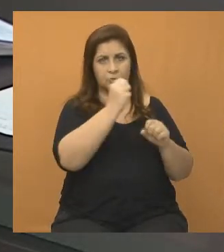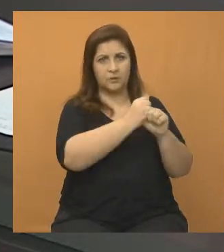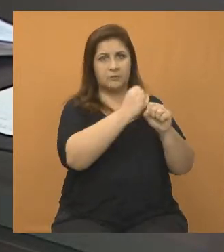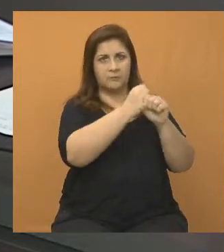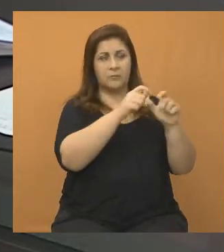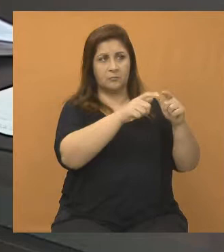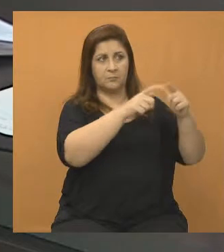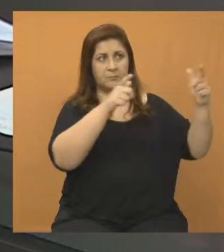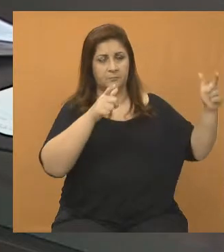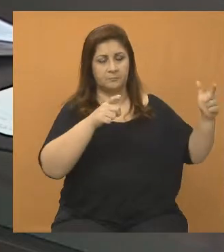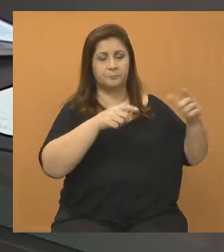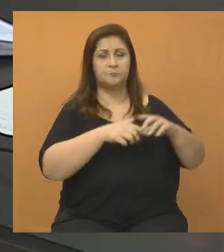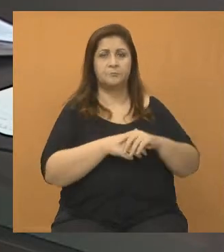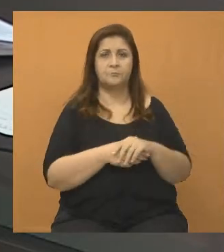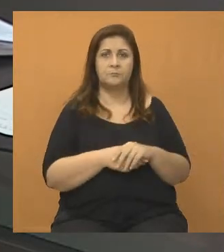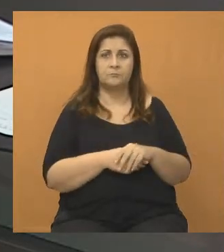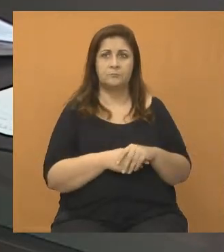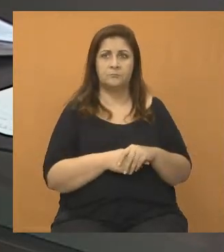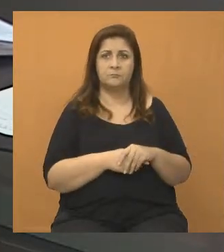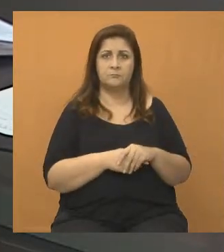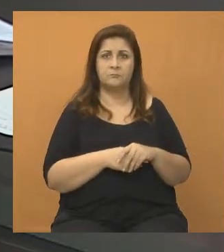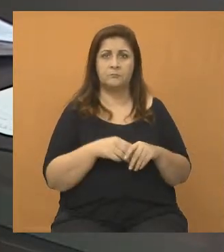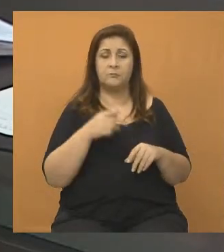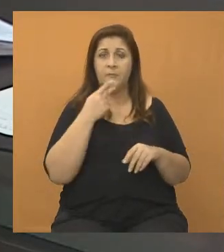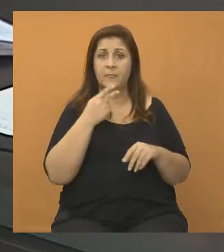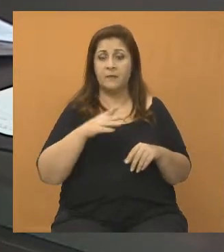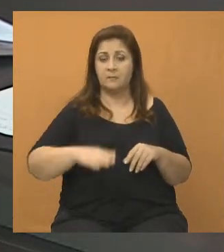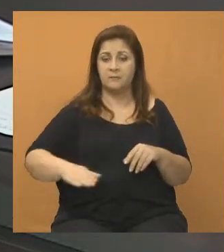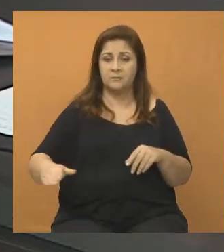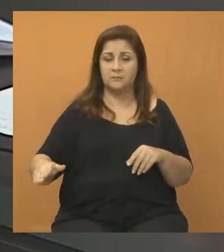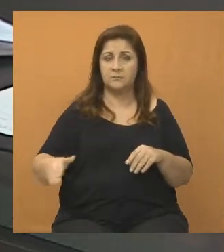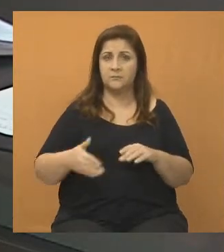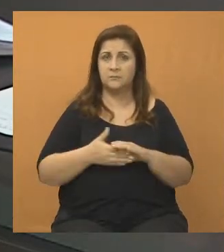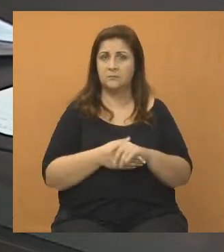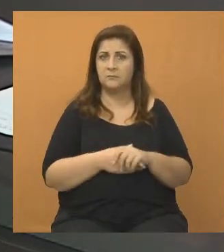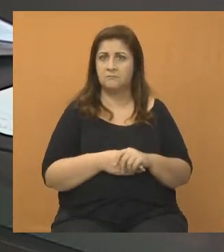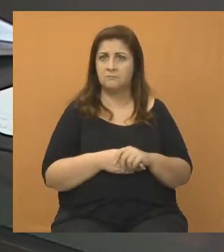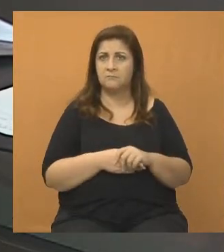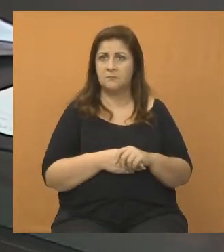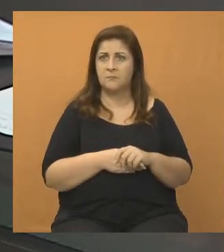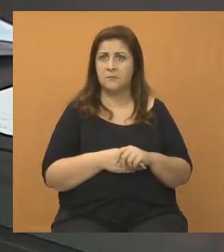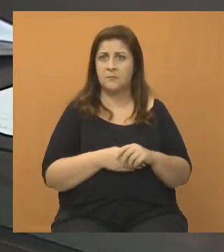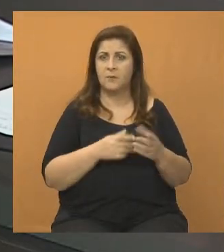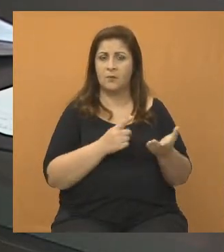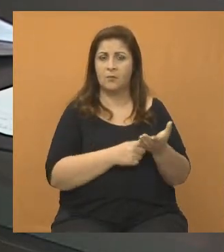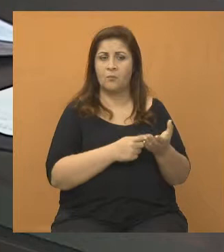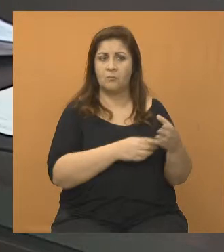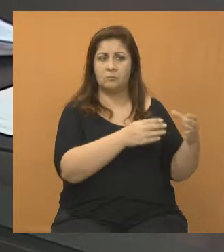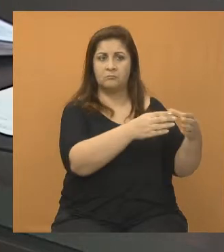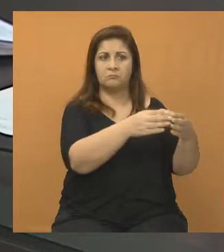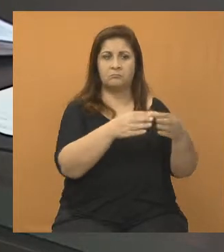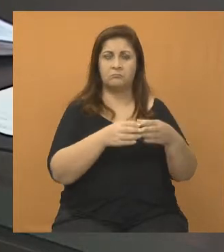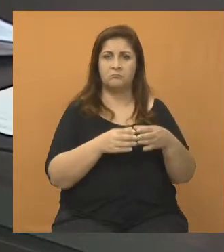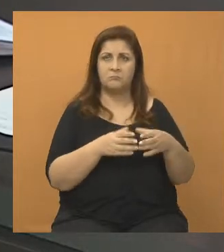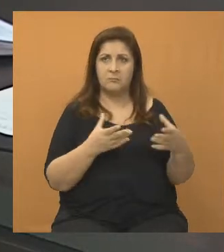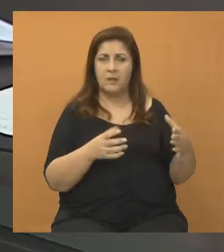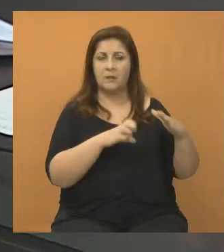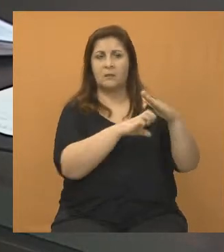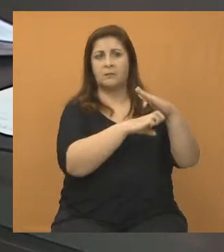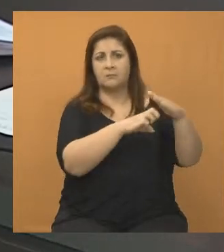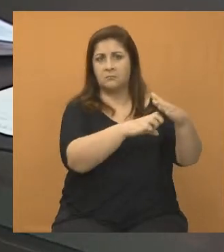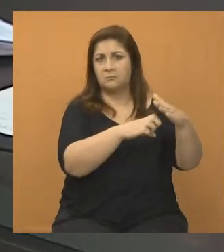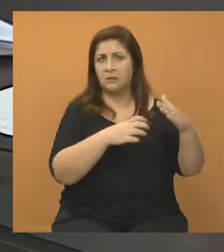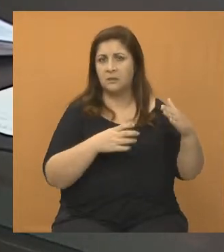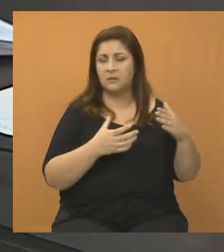ampliação. Fala da questão da criança, a parceria com as entidades, e aí entra tanto as entidades